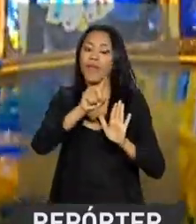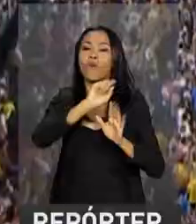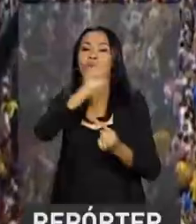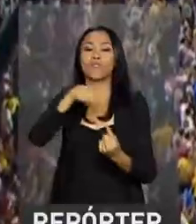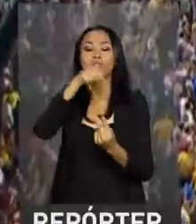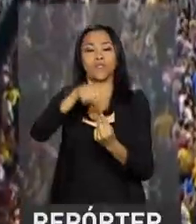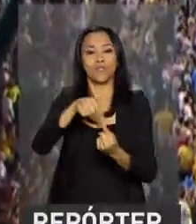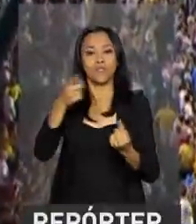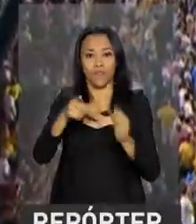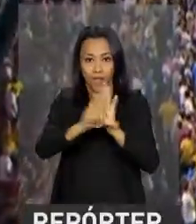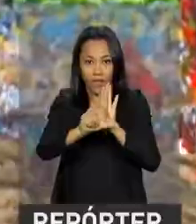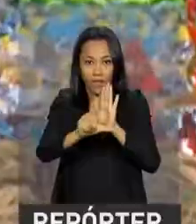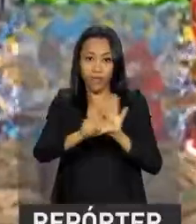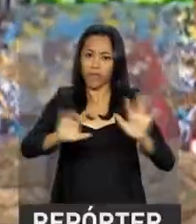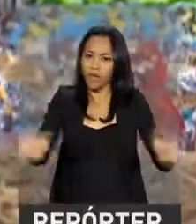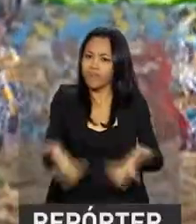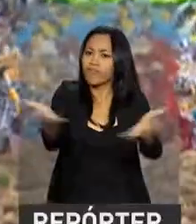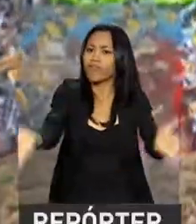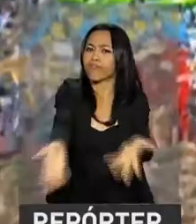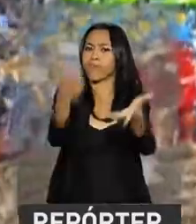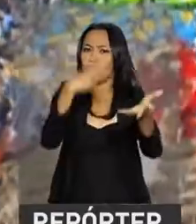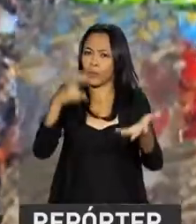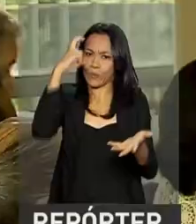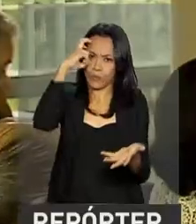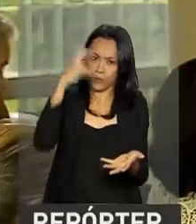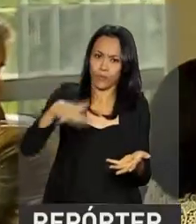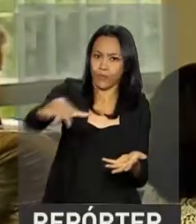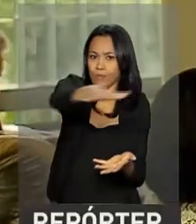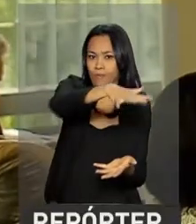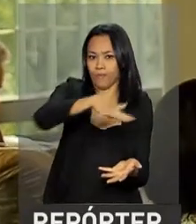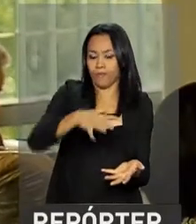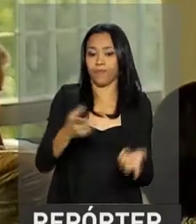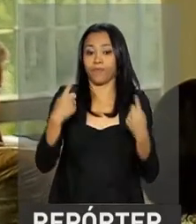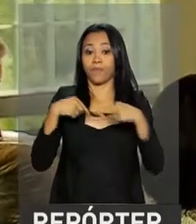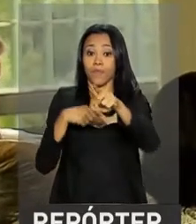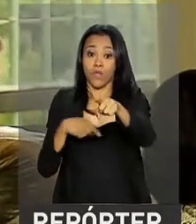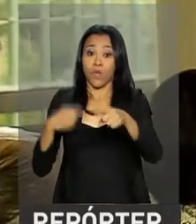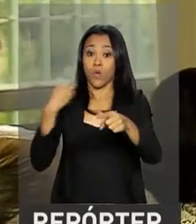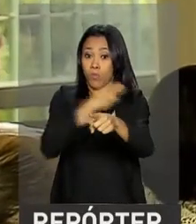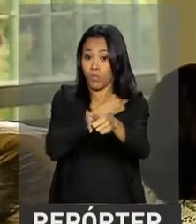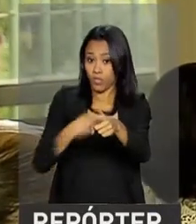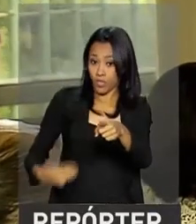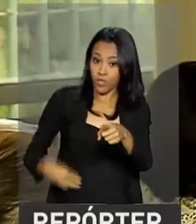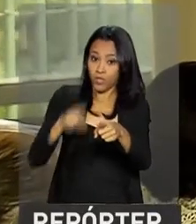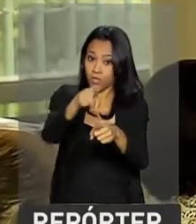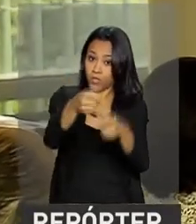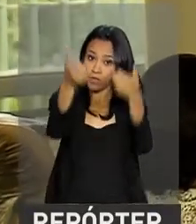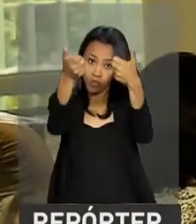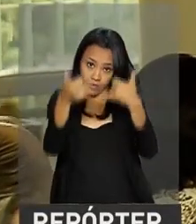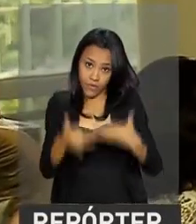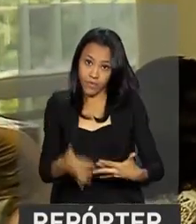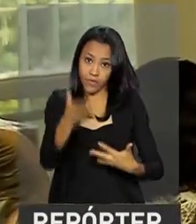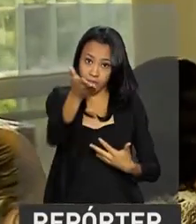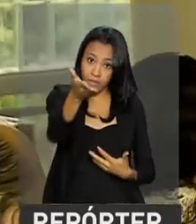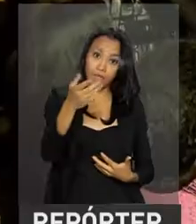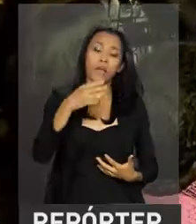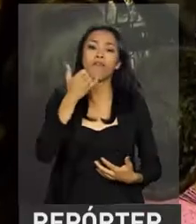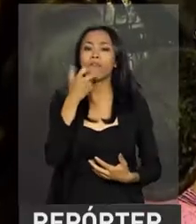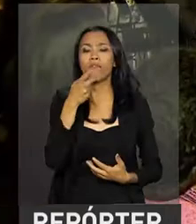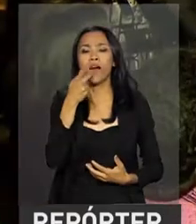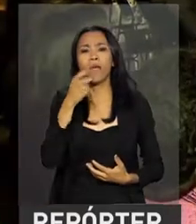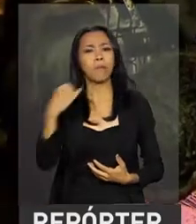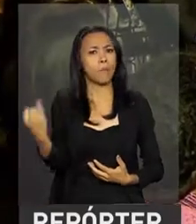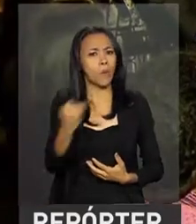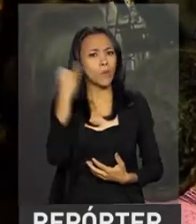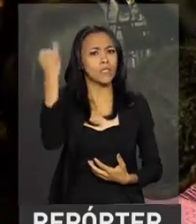nacionais por meio de incentivos fiscais o ministro da cultura sérgio sá leitão destacou a importância